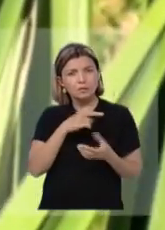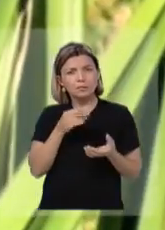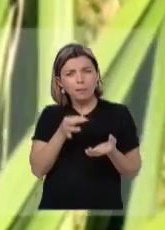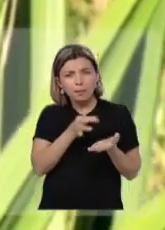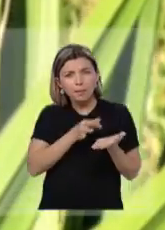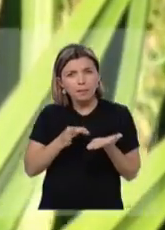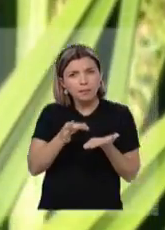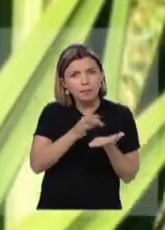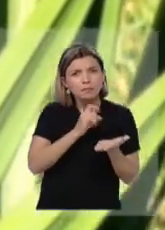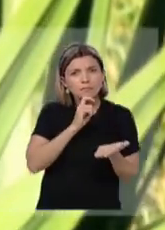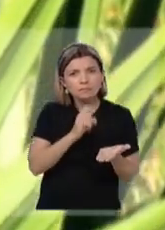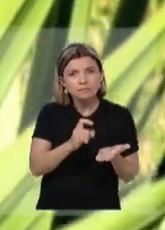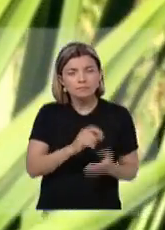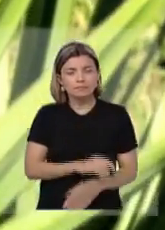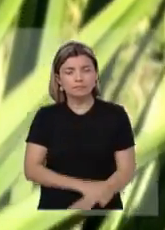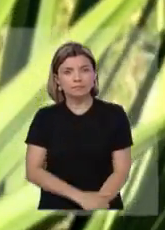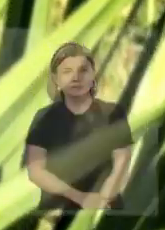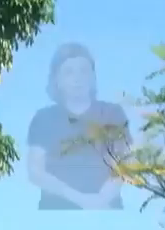principalmente.